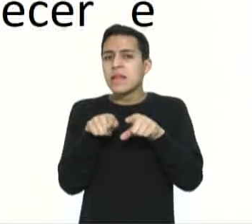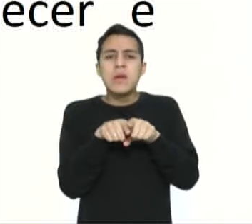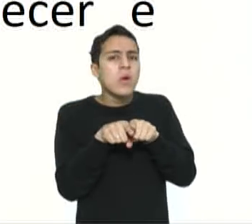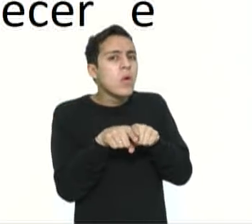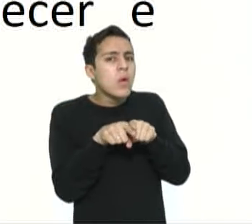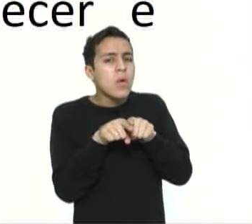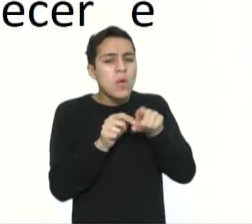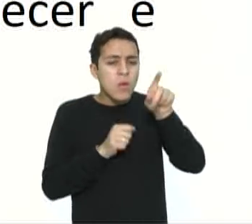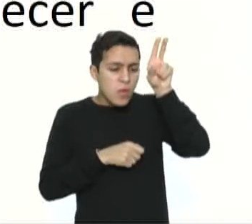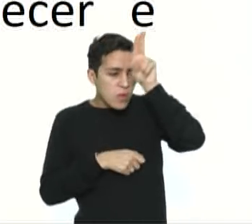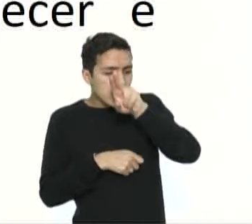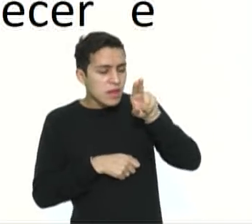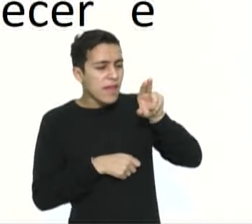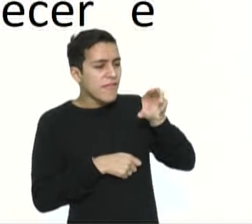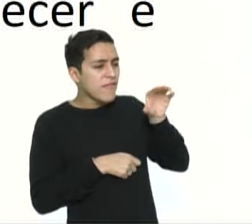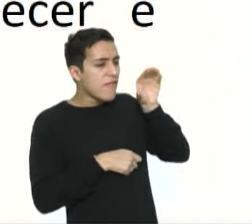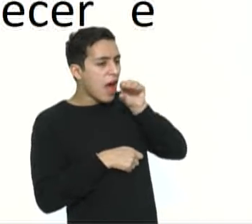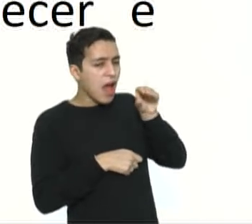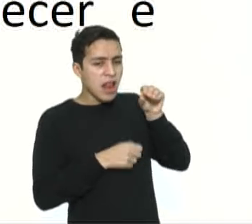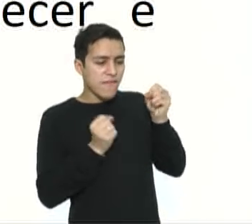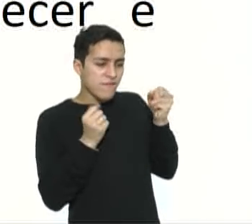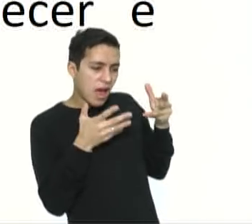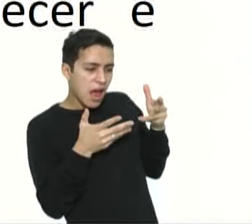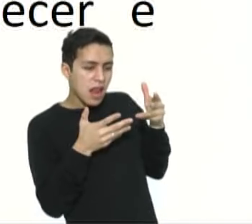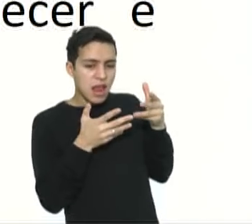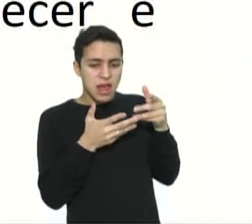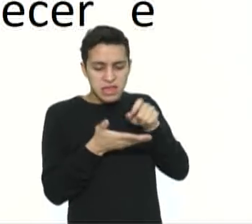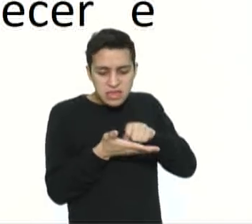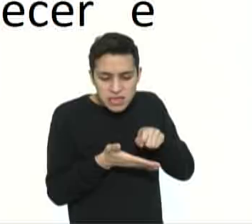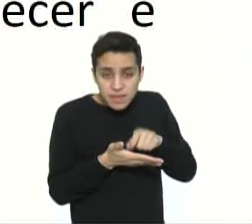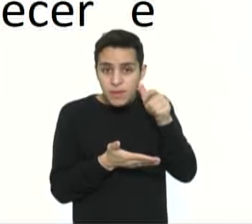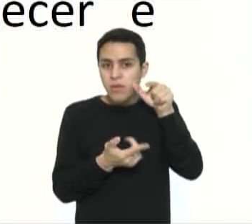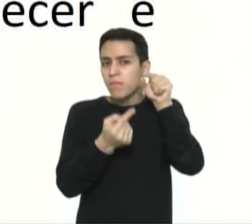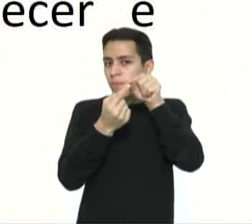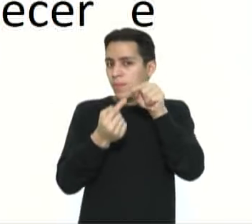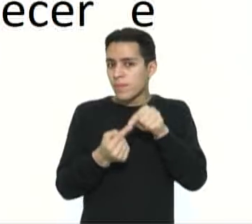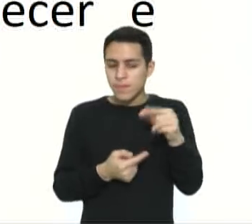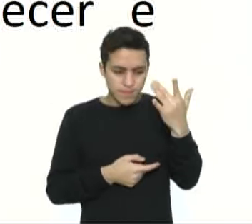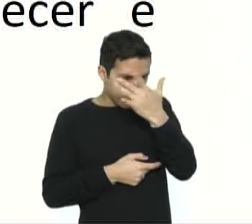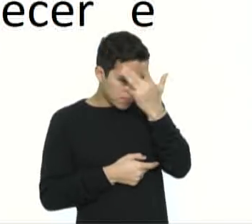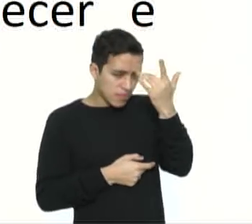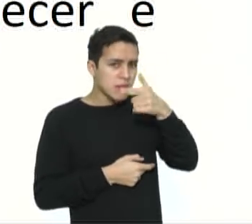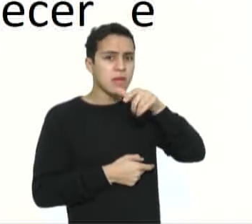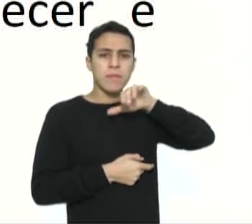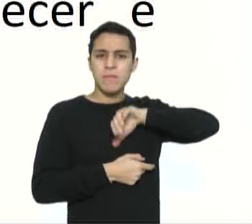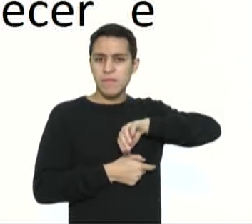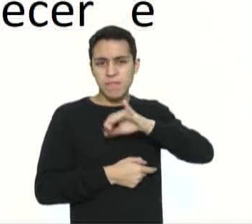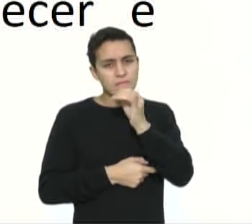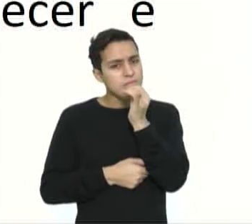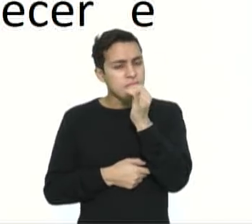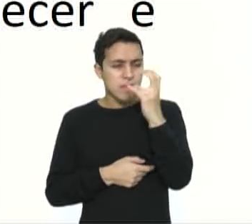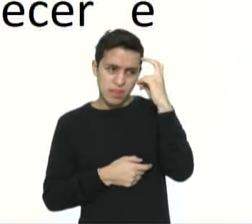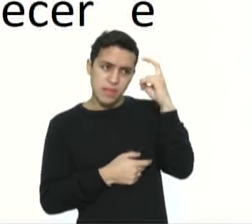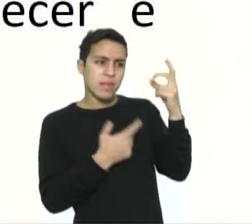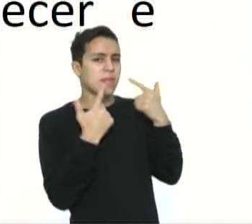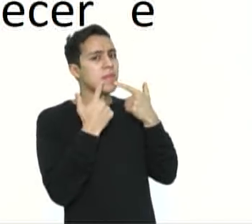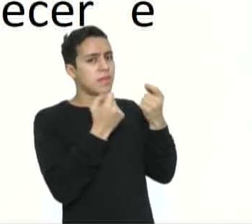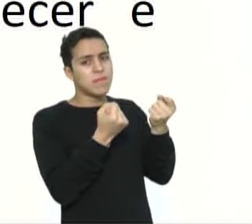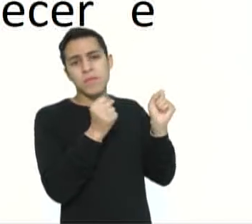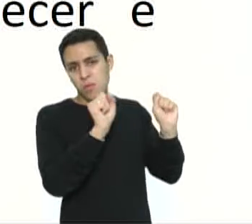e de usar a fala e a escrita para atingir objetivos. Então, pessoas muito boas em língua portuguesa têm inteligência